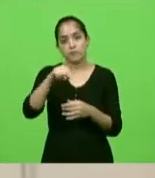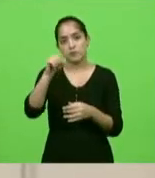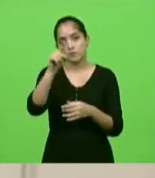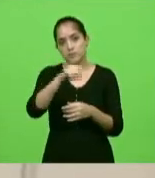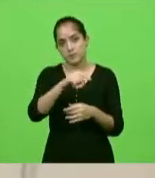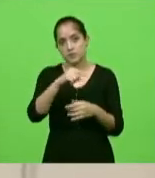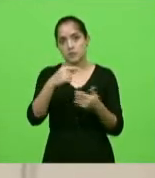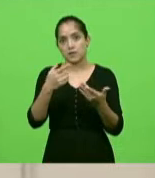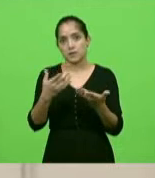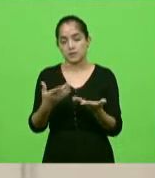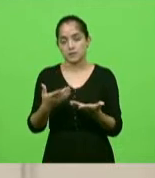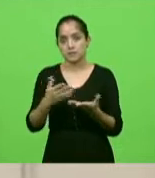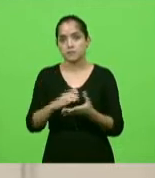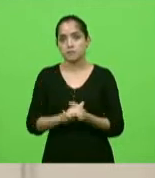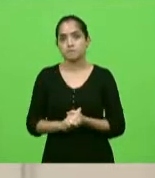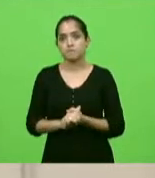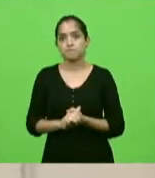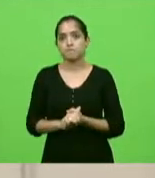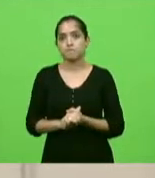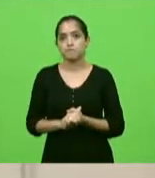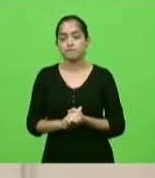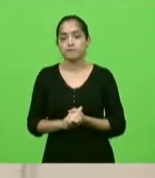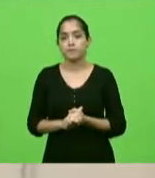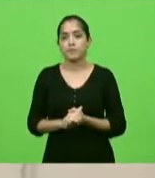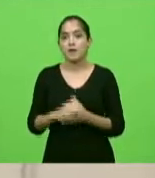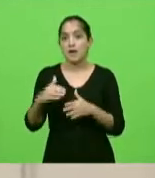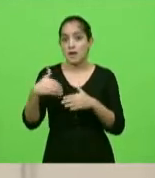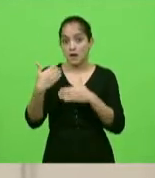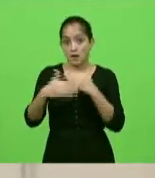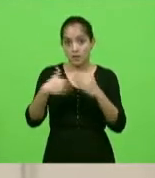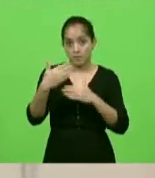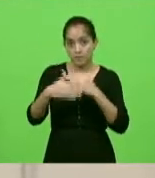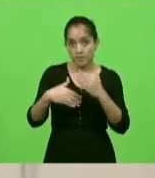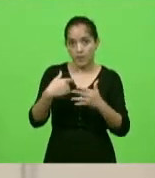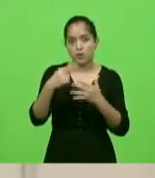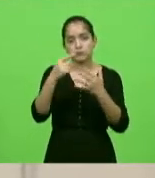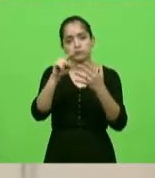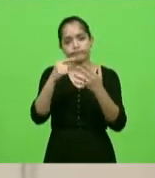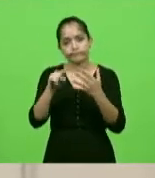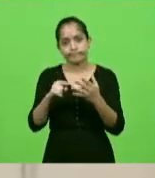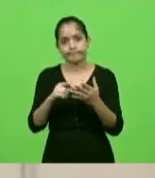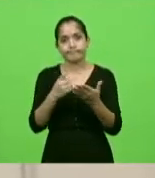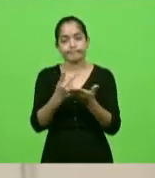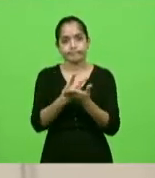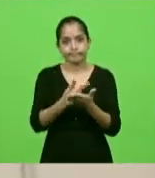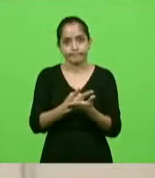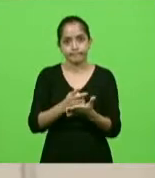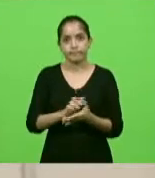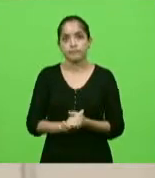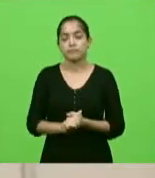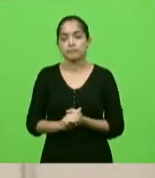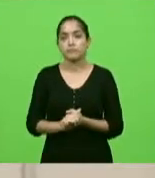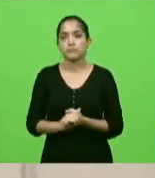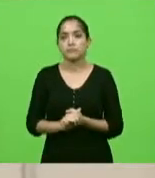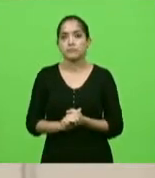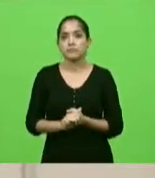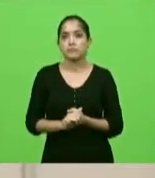rescindido por nulidade após essas constatações. Pois bem,